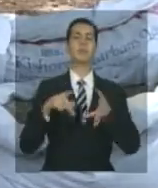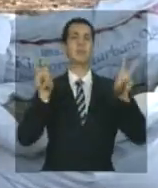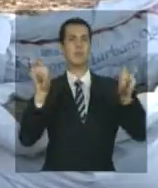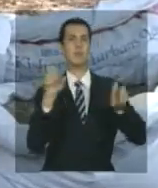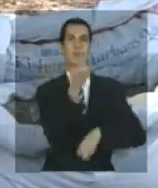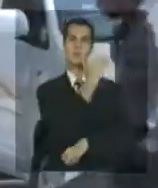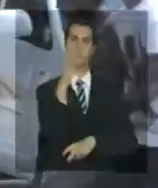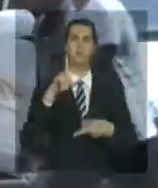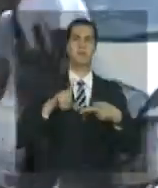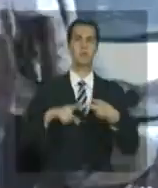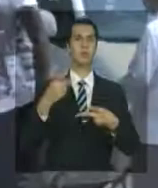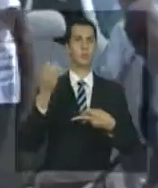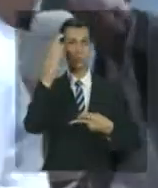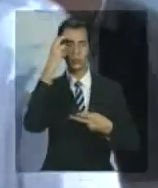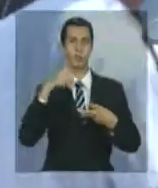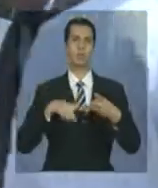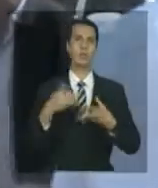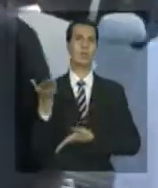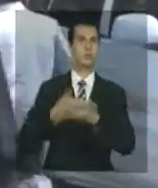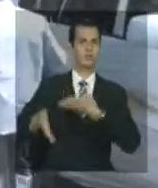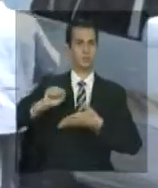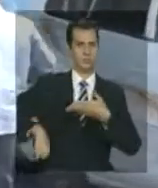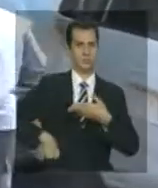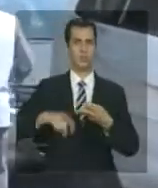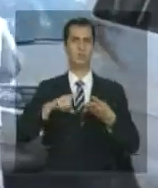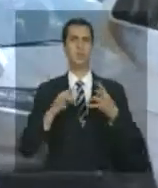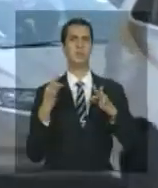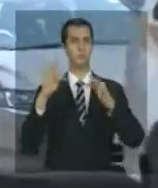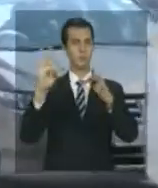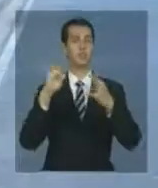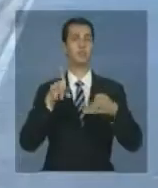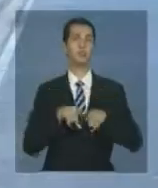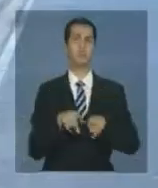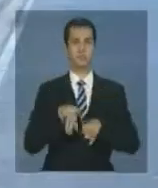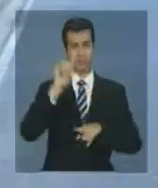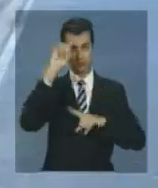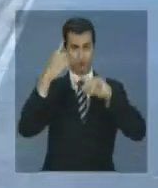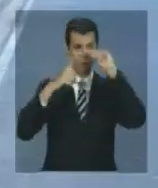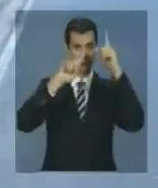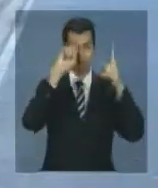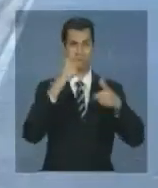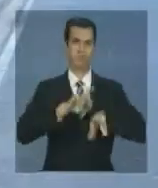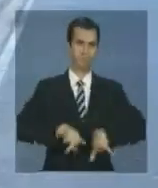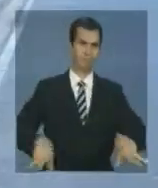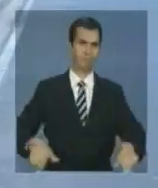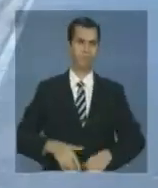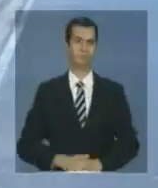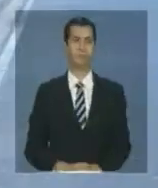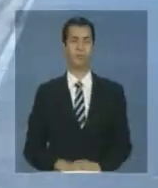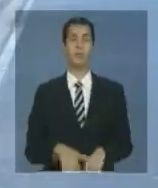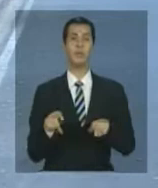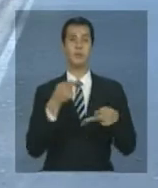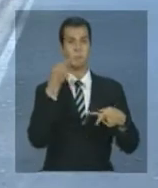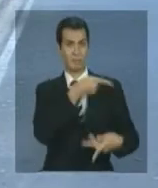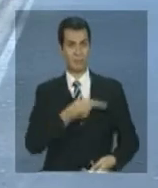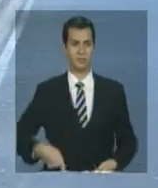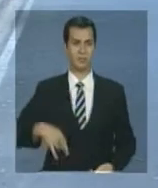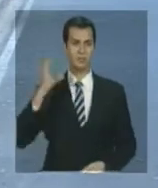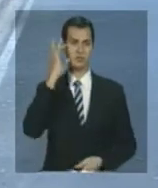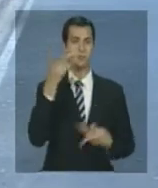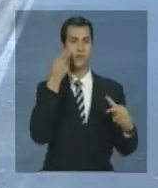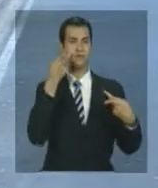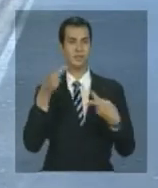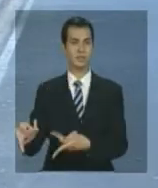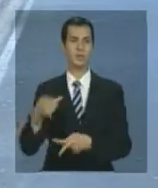de gênero, relações consulares, tecnologia e inovação. É nessa visita que também vai ser fechada uma parceria para a implementação